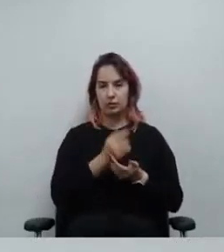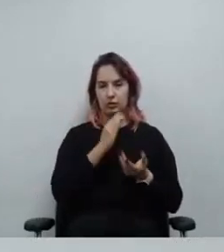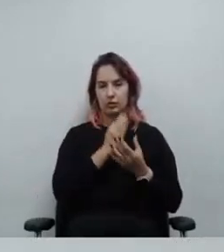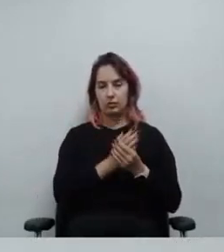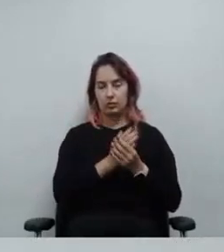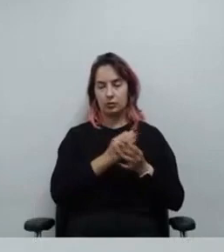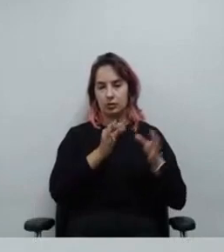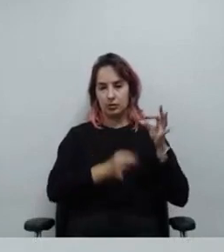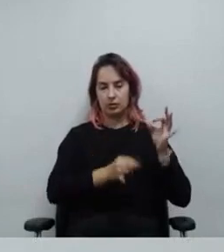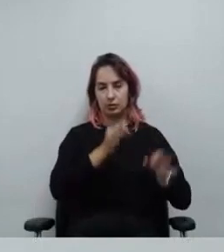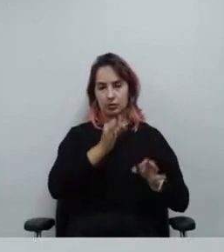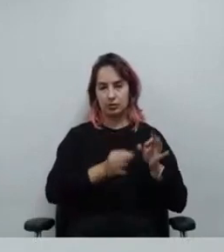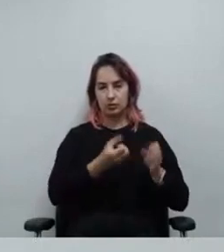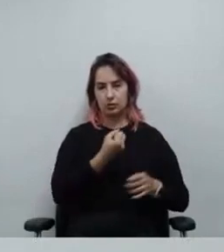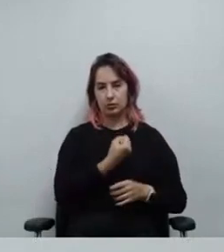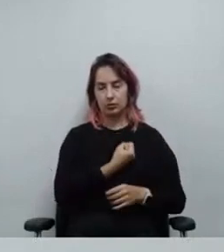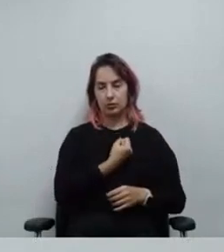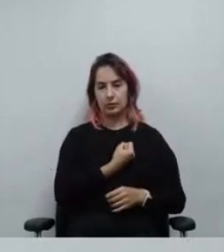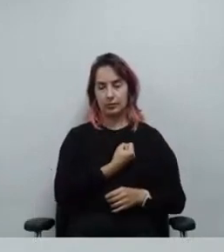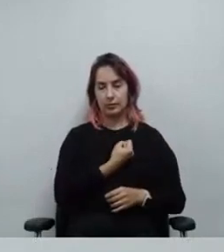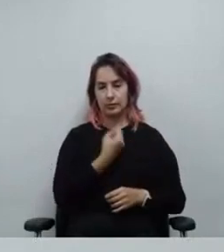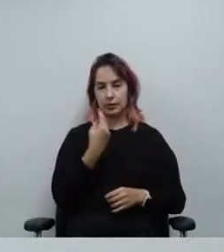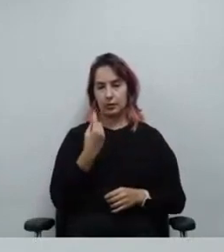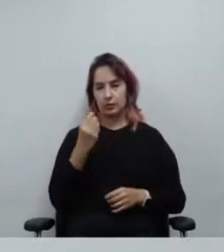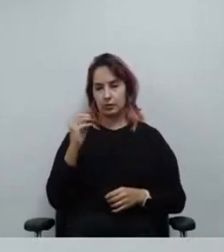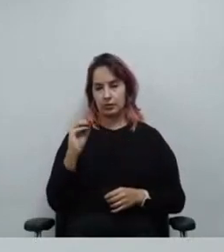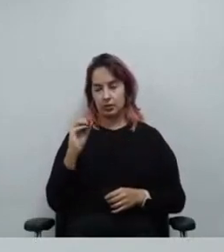processo judicial número